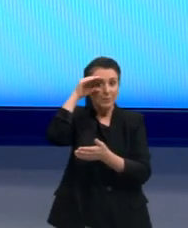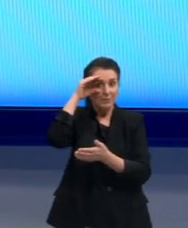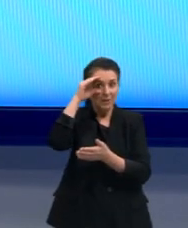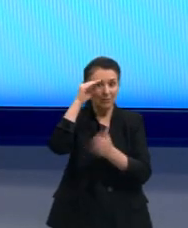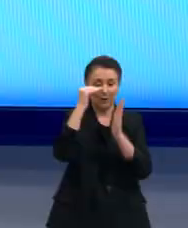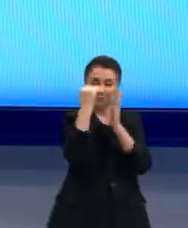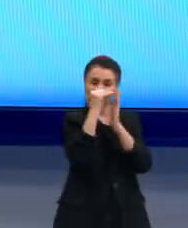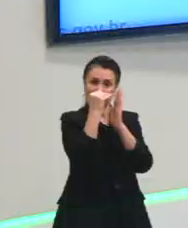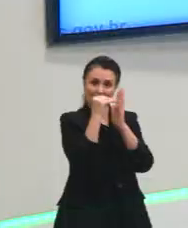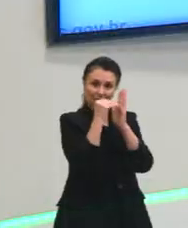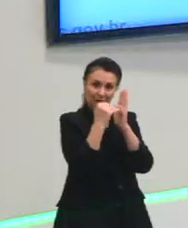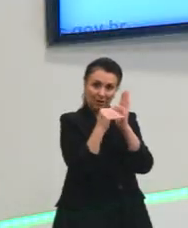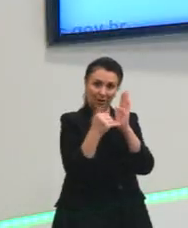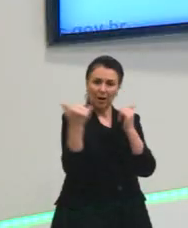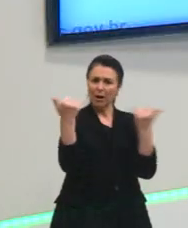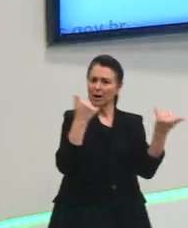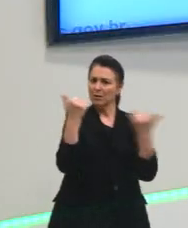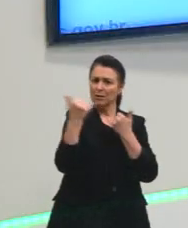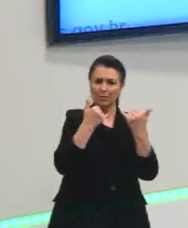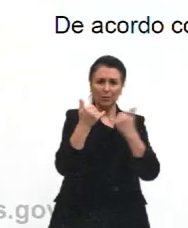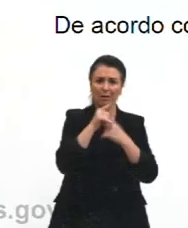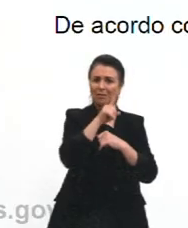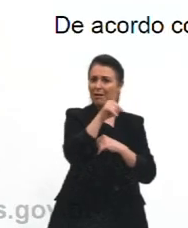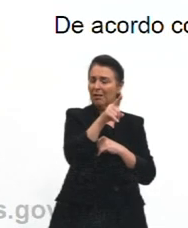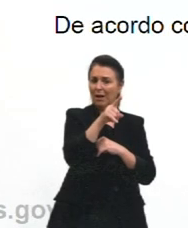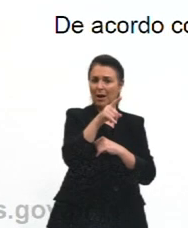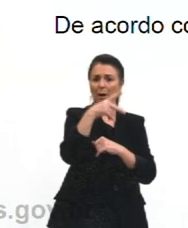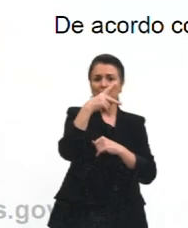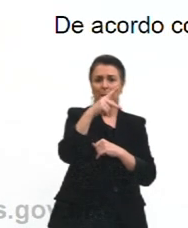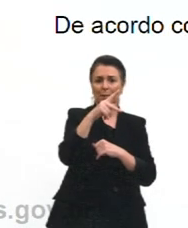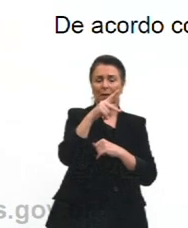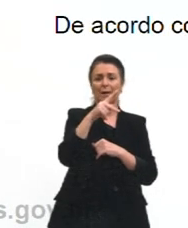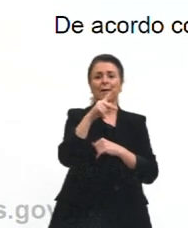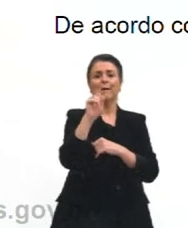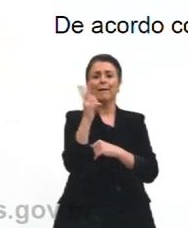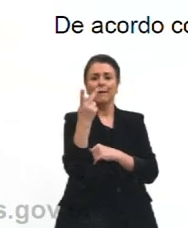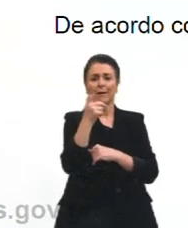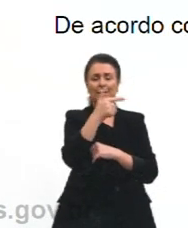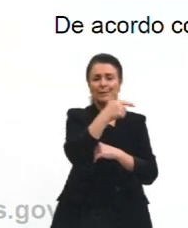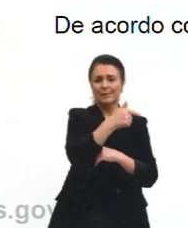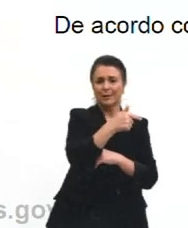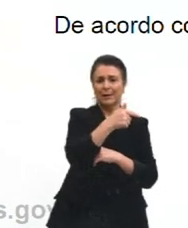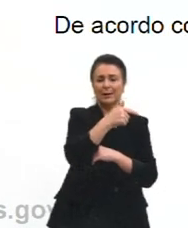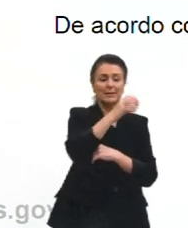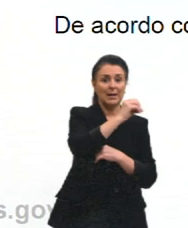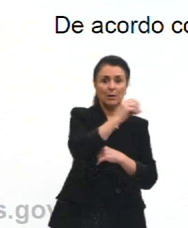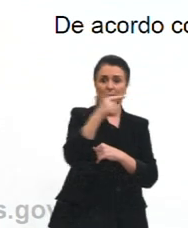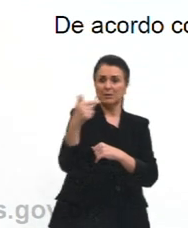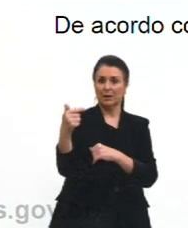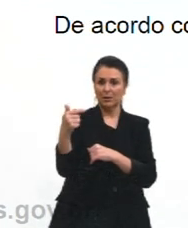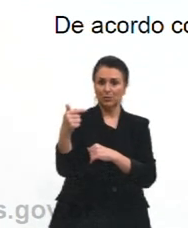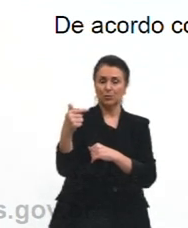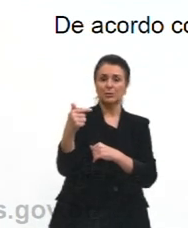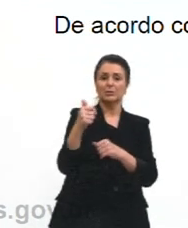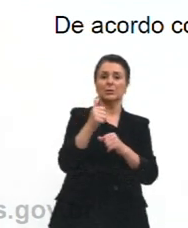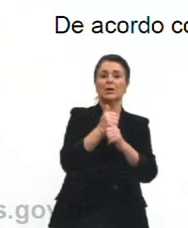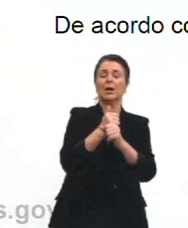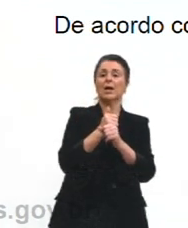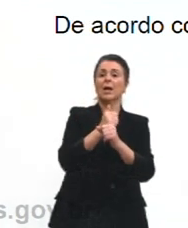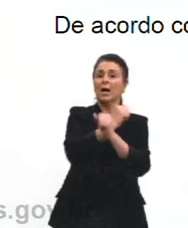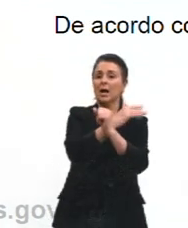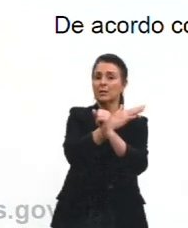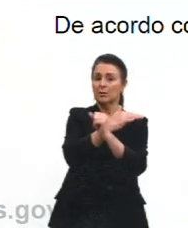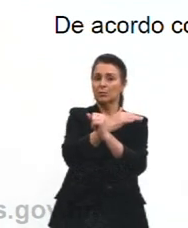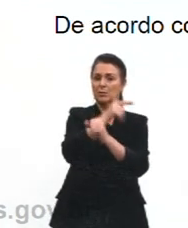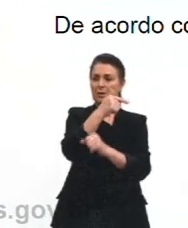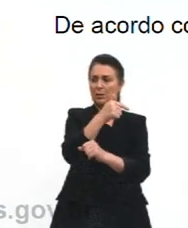como eu falei as informações elas estão aqui tá dizendo que o PH era sete a Cida tá dizendo que o PH 7 a 14 básico tá